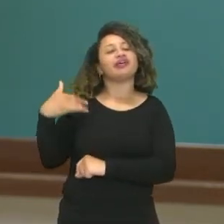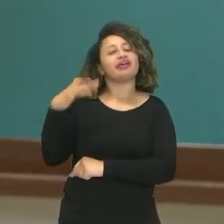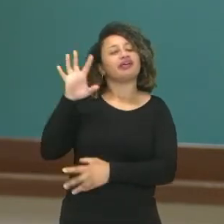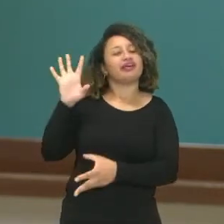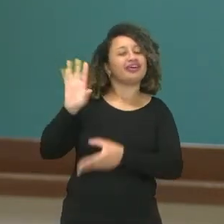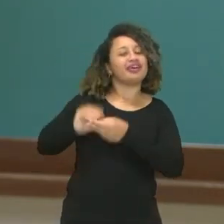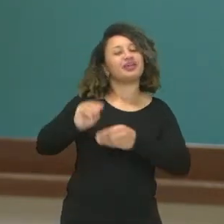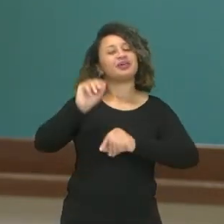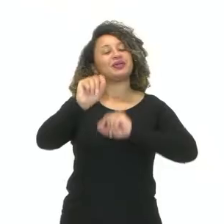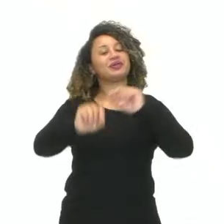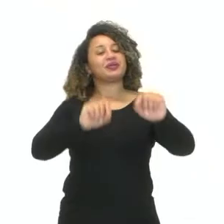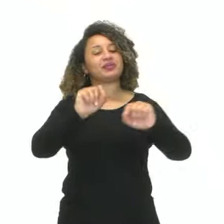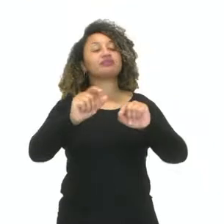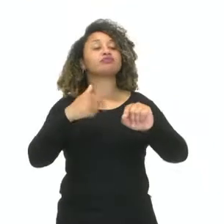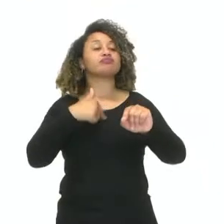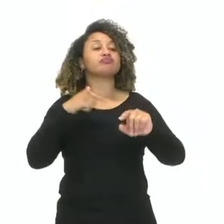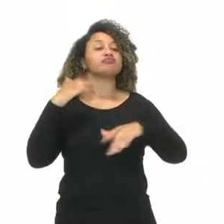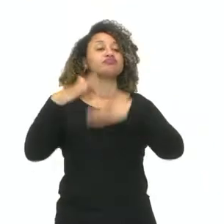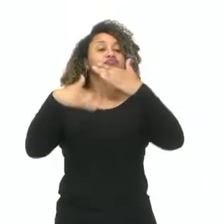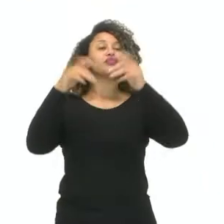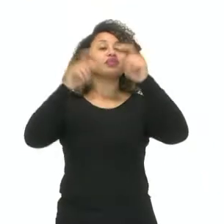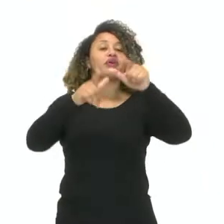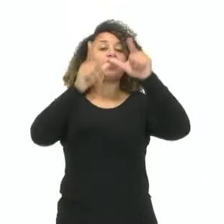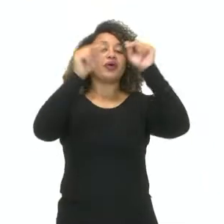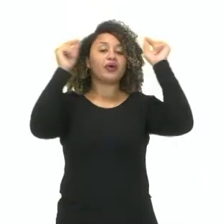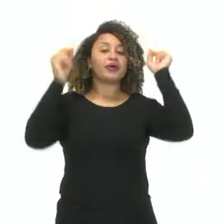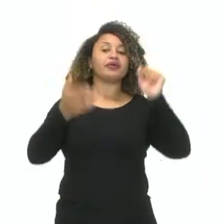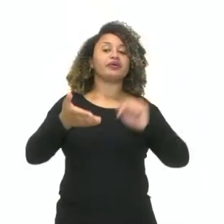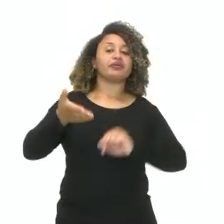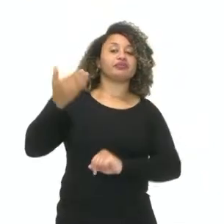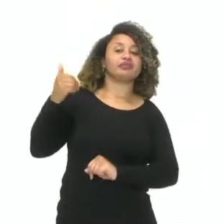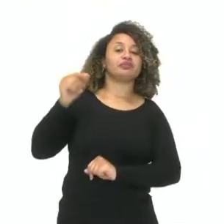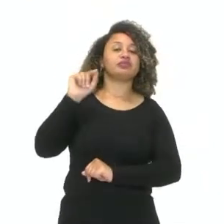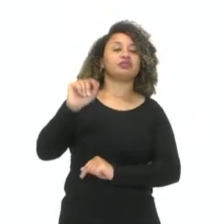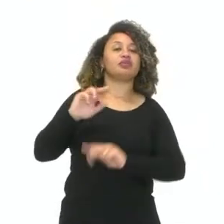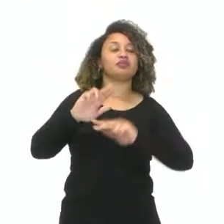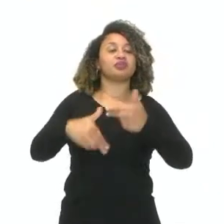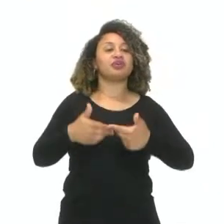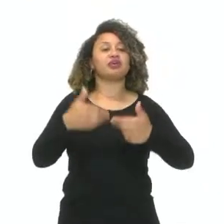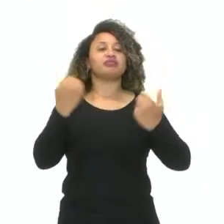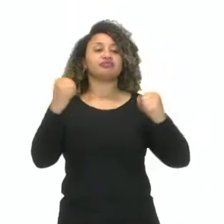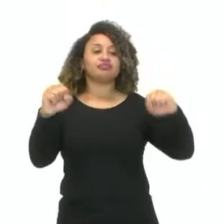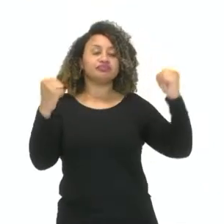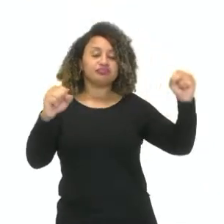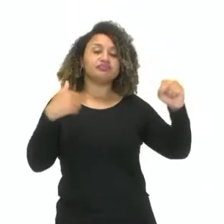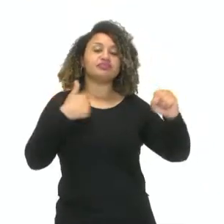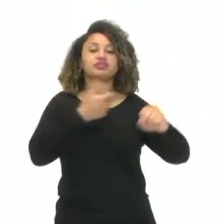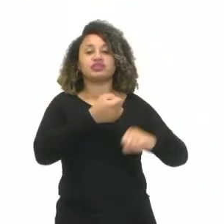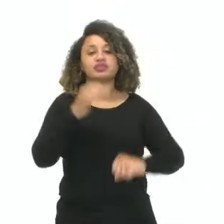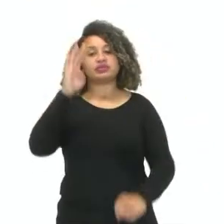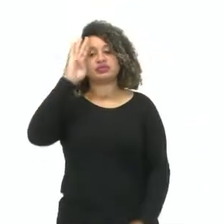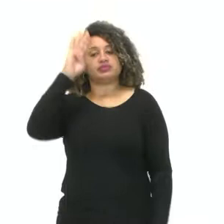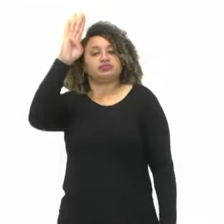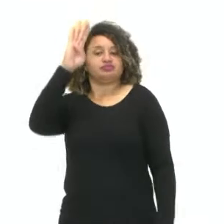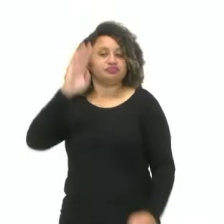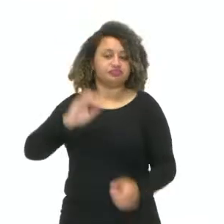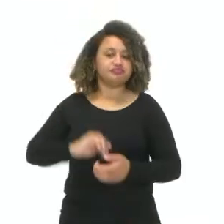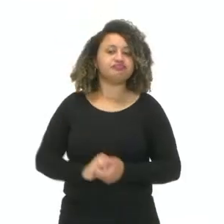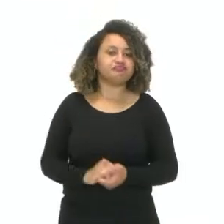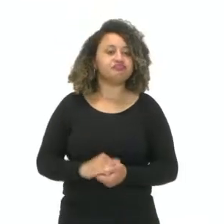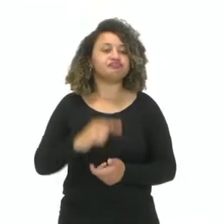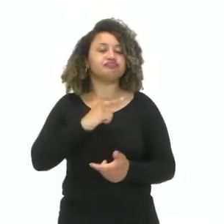pouquinho, ela se desenvolveu na Grécia Antiga a partir dos exercícios físicos feitos pelos soldados,